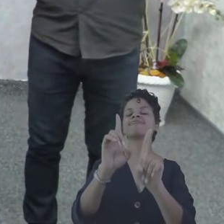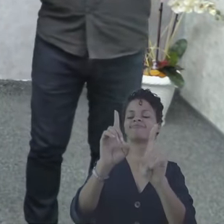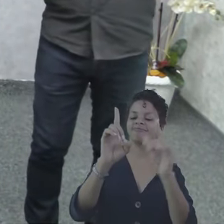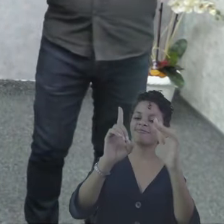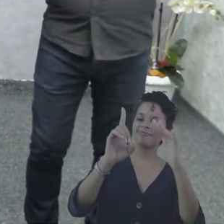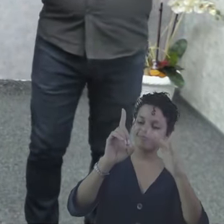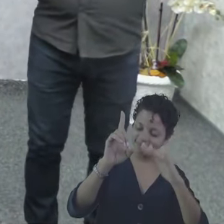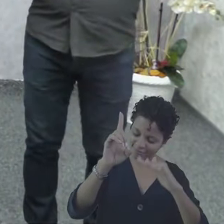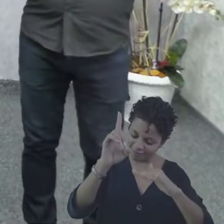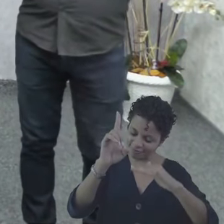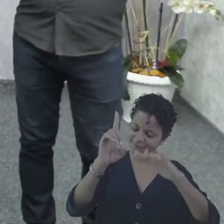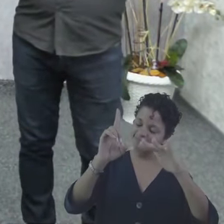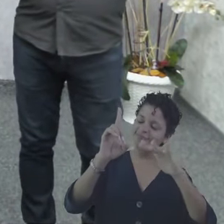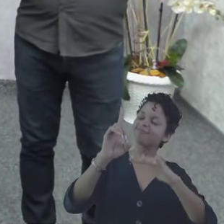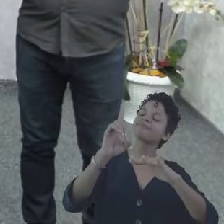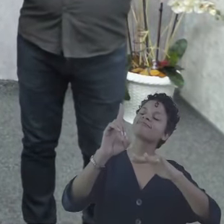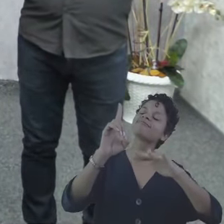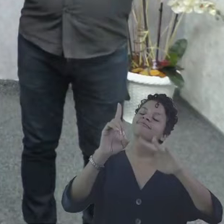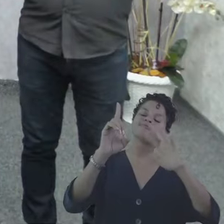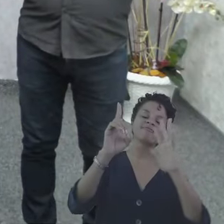prostrarei ao Pai.